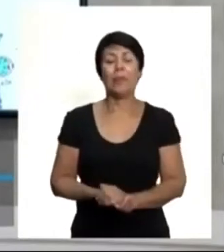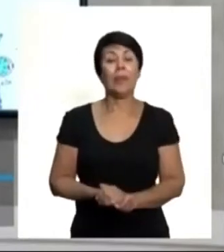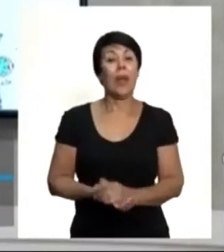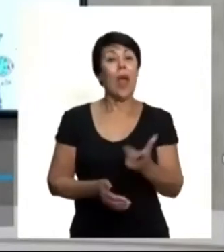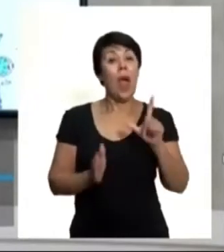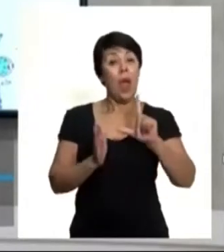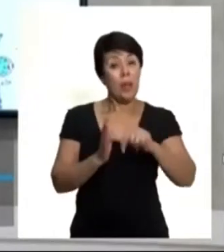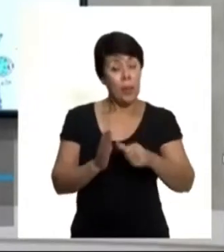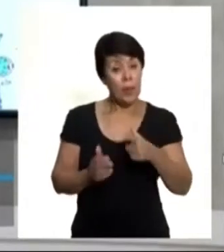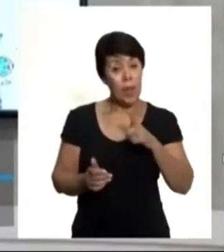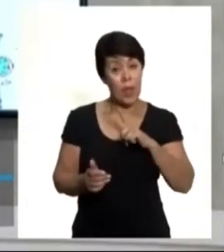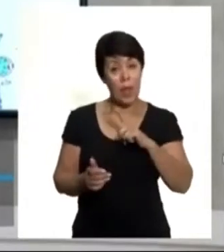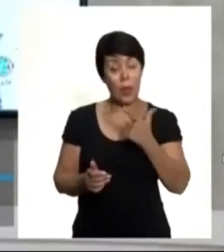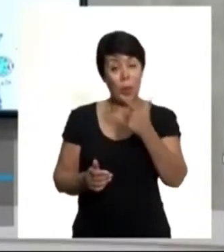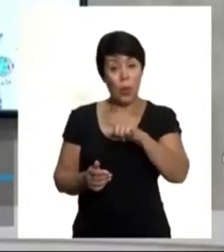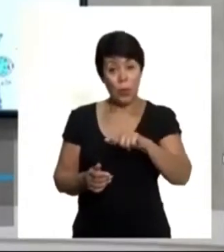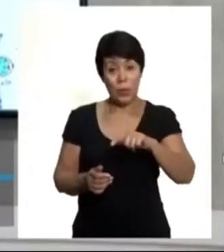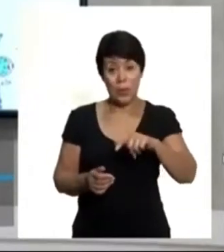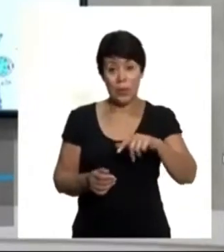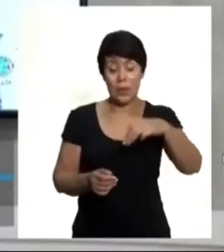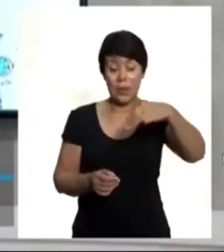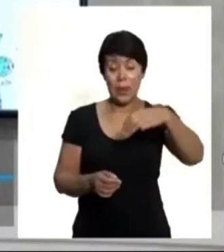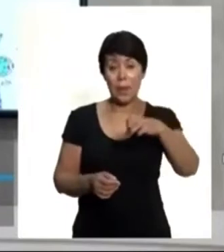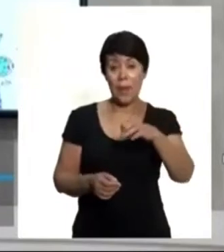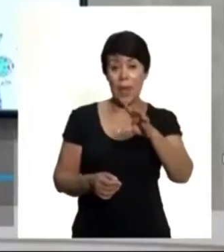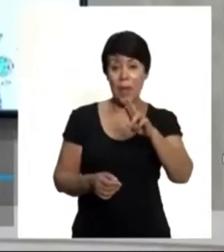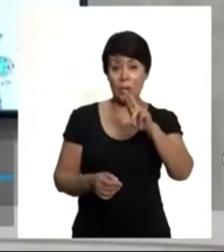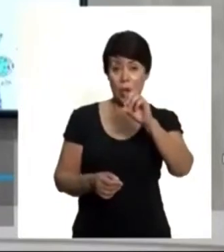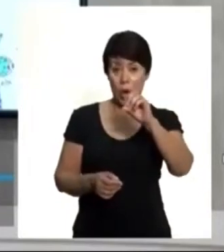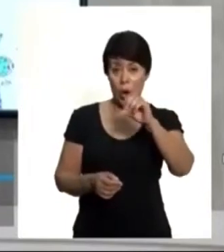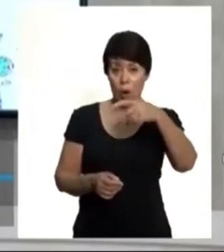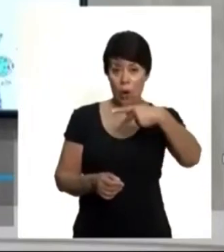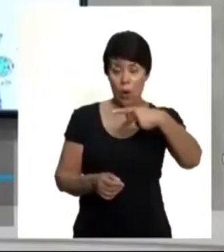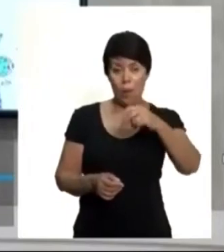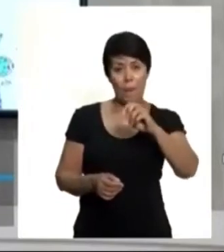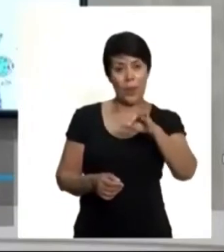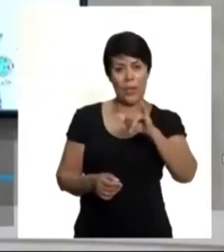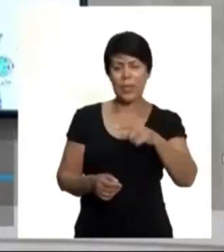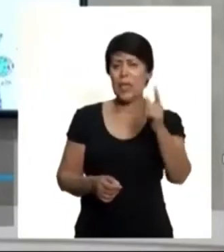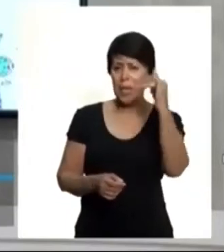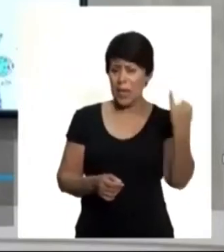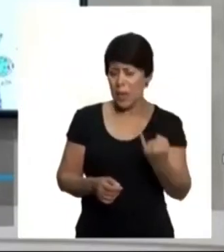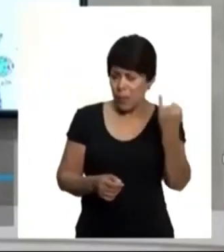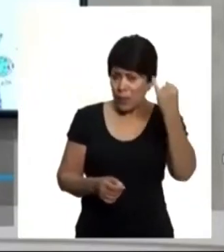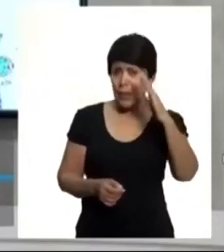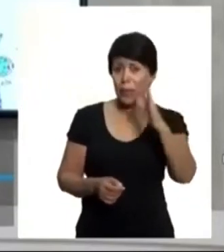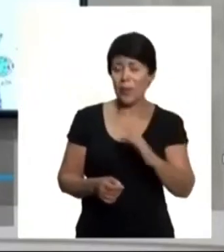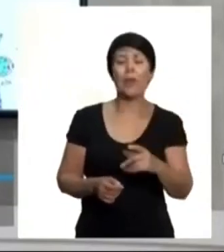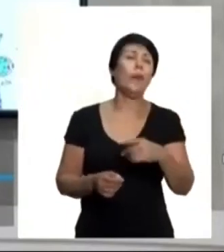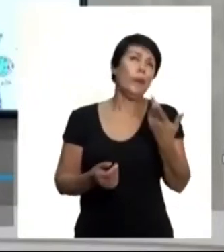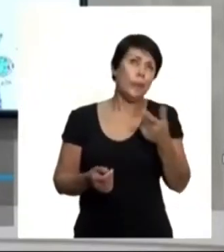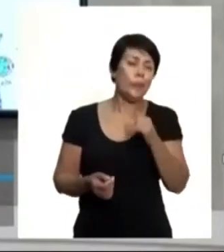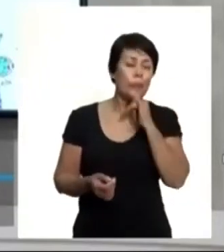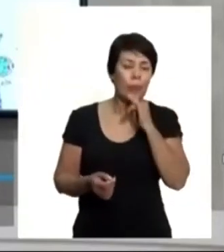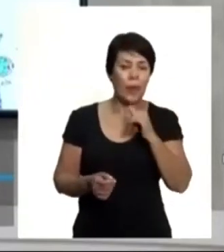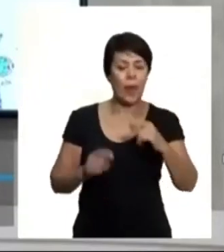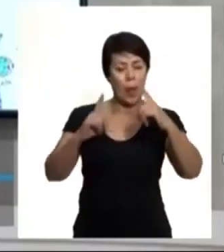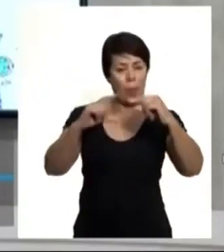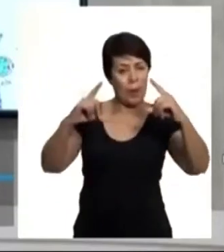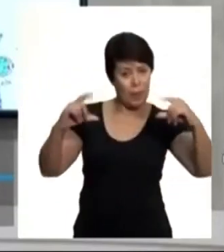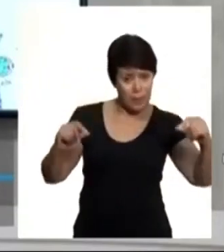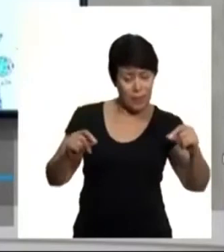nós temos metrópoles que são relevantes para o Brasil, para o contexto nacional, né? seria Brasília, Belo